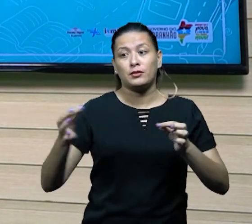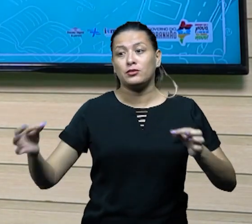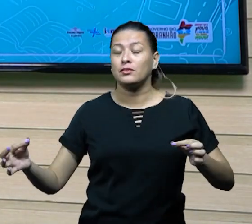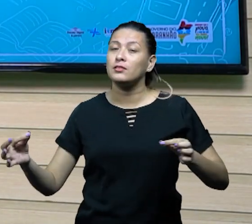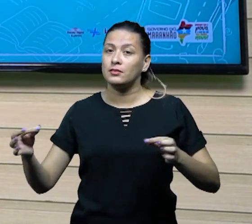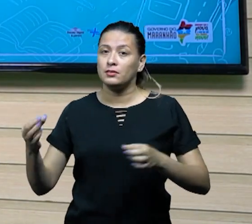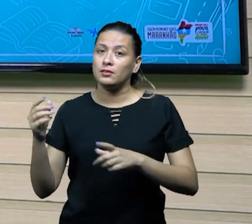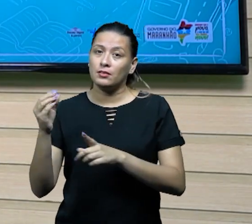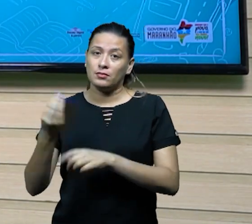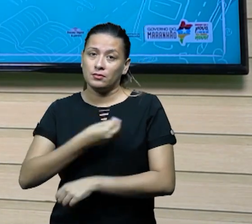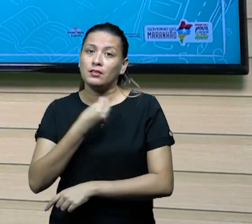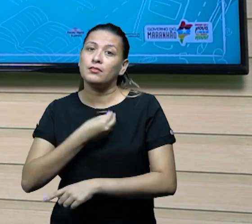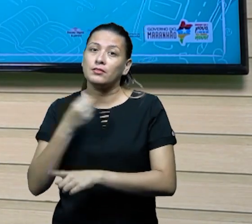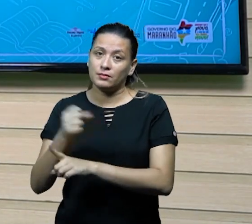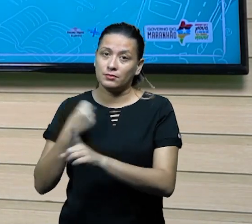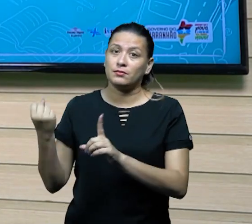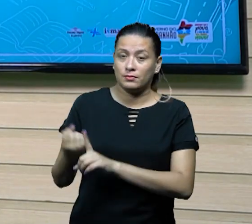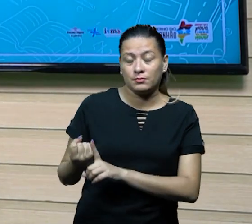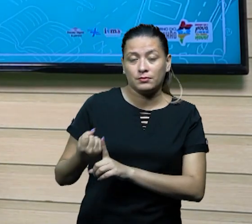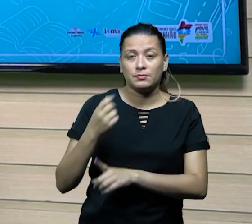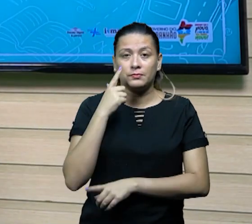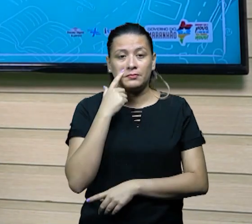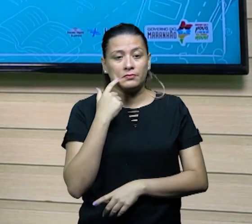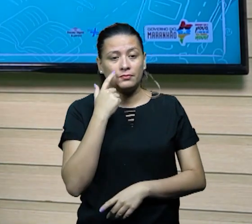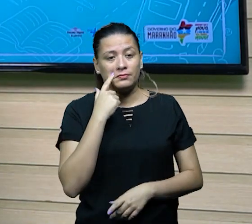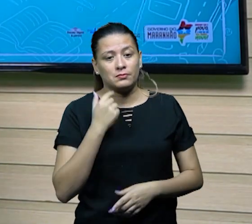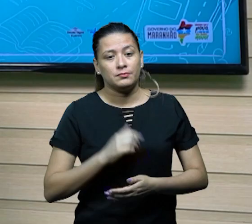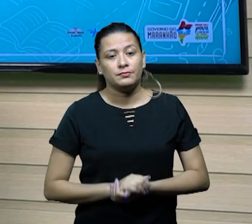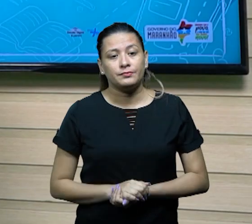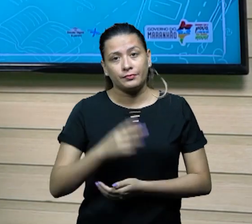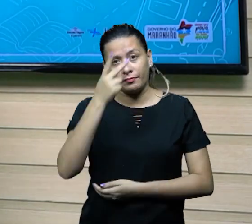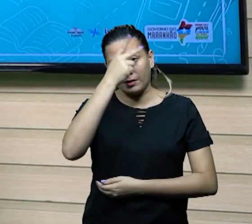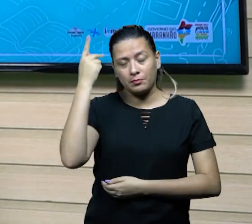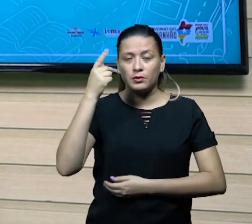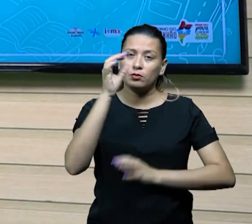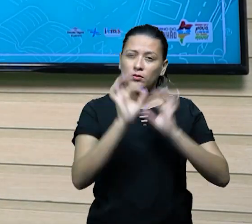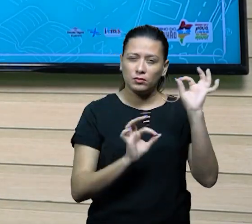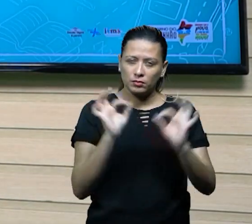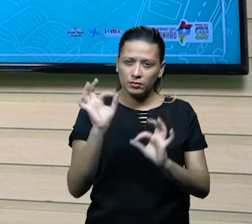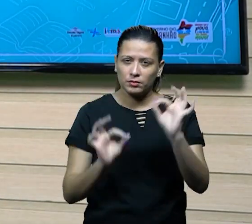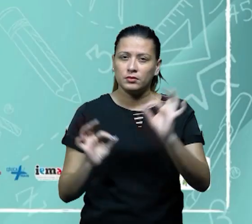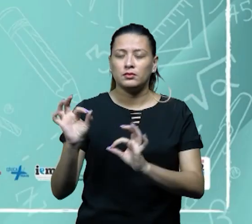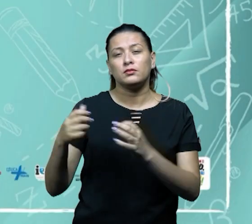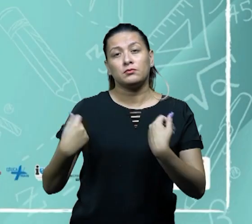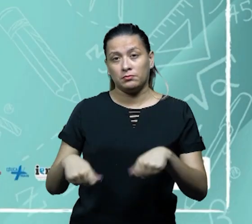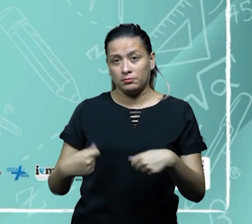eu também vou ser na empresa. Dentro da empresa eu só sou uma extensão do que eu sou na minha vida social.